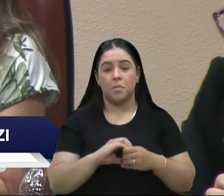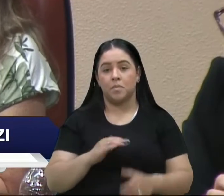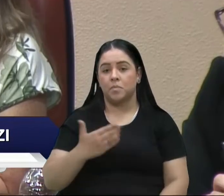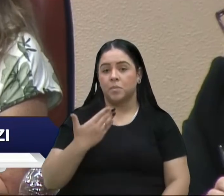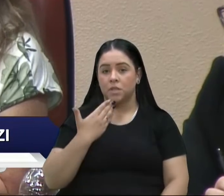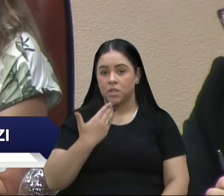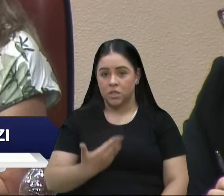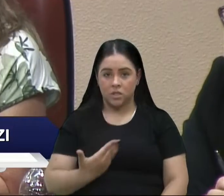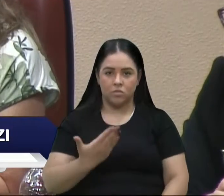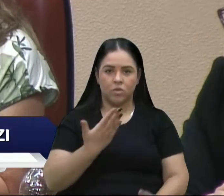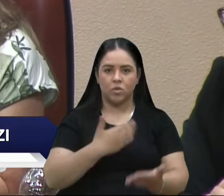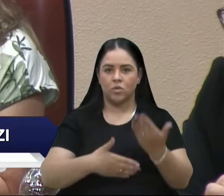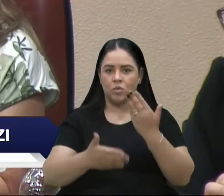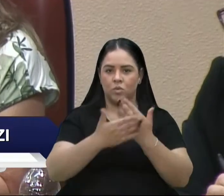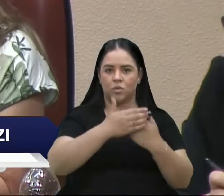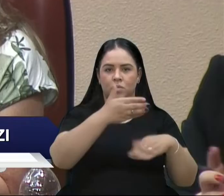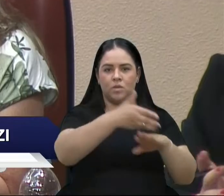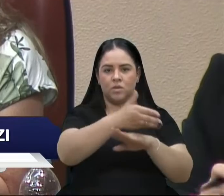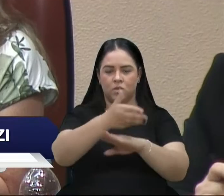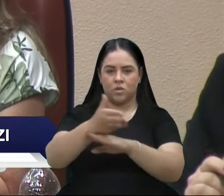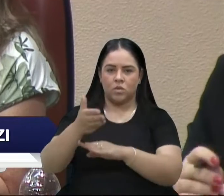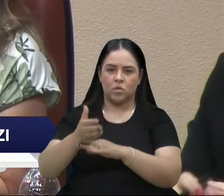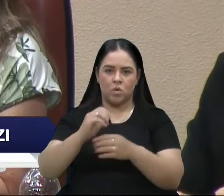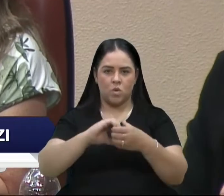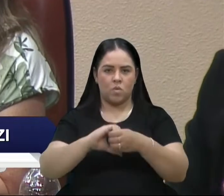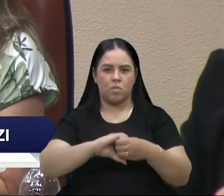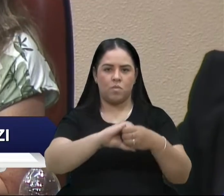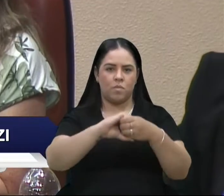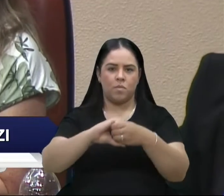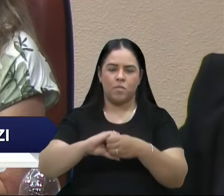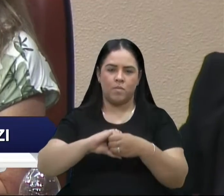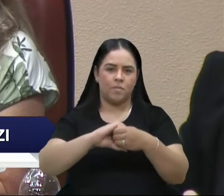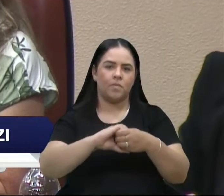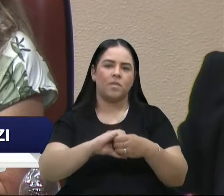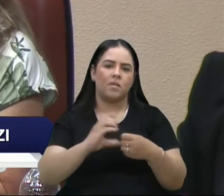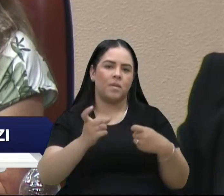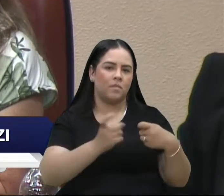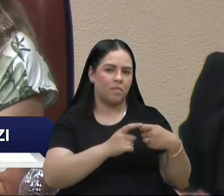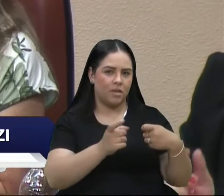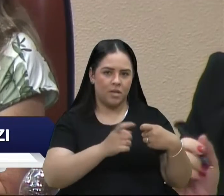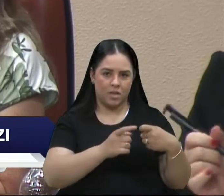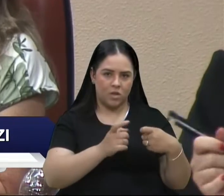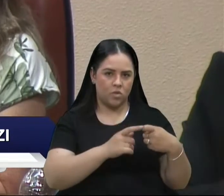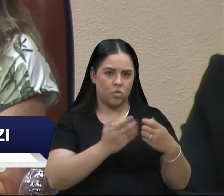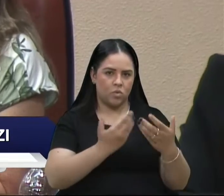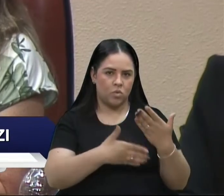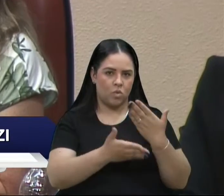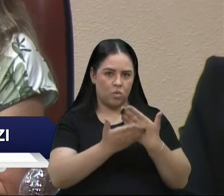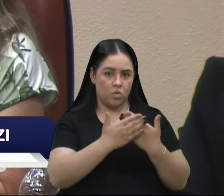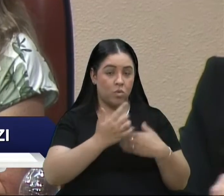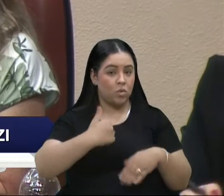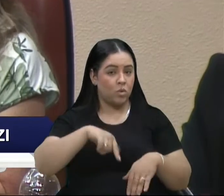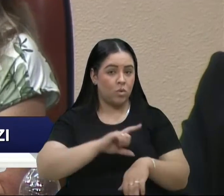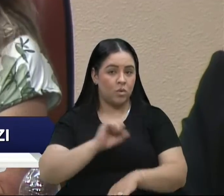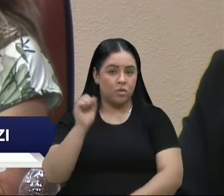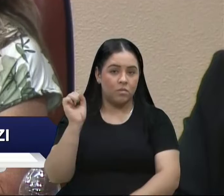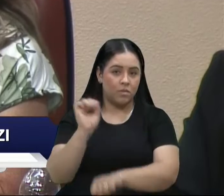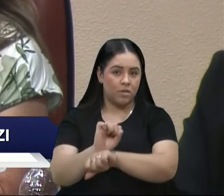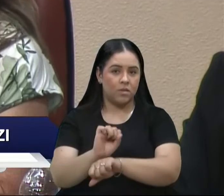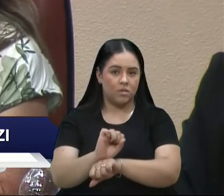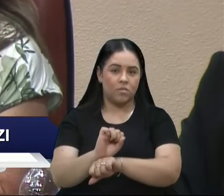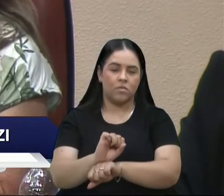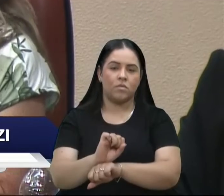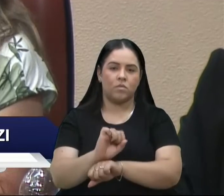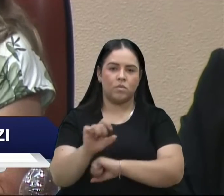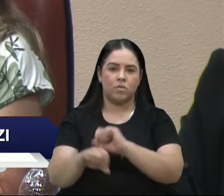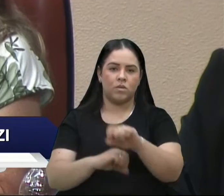solicitados por todos os membros do consórcio consultas, exames, procedimentos. Então, aguardamos a resposta dos